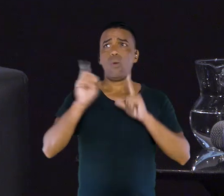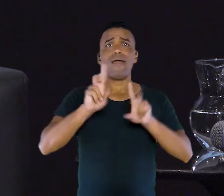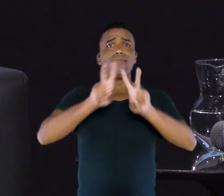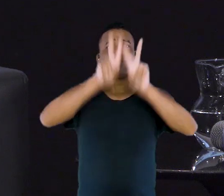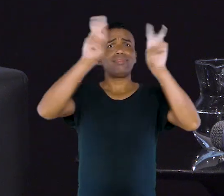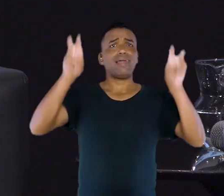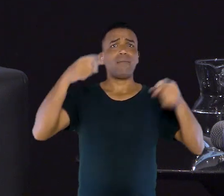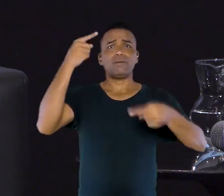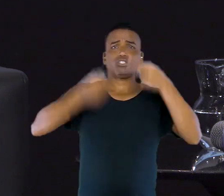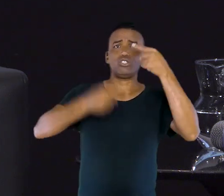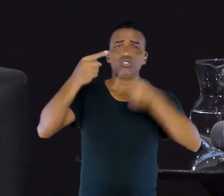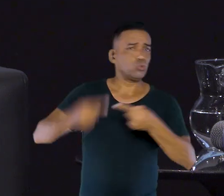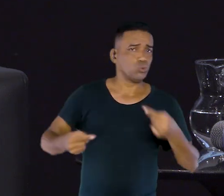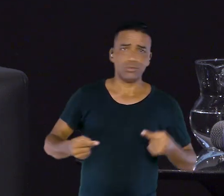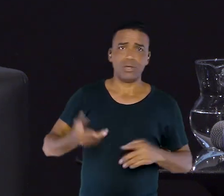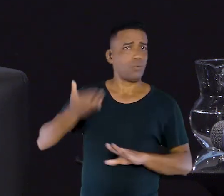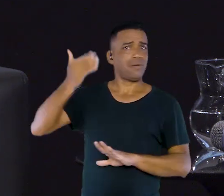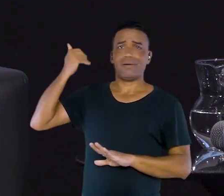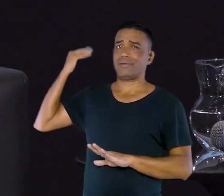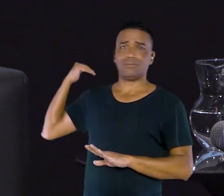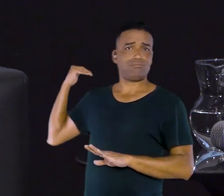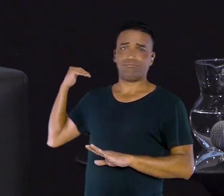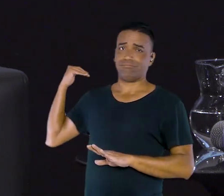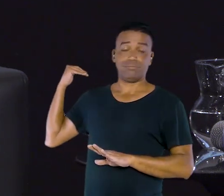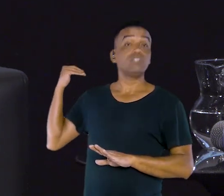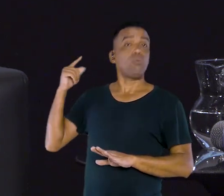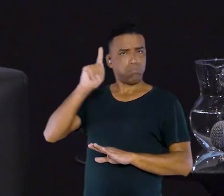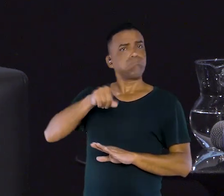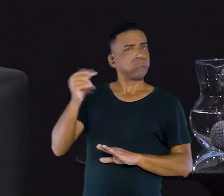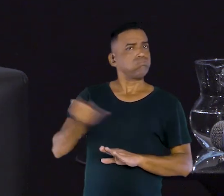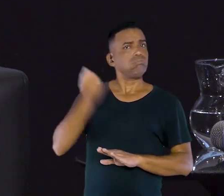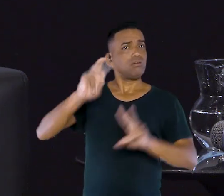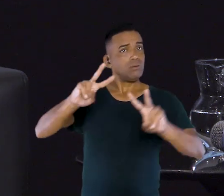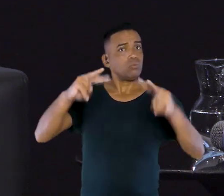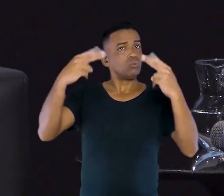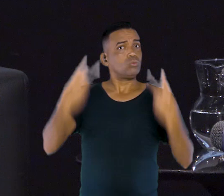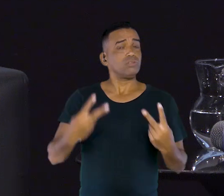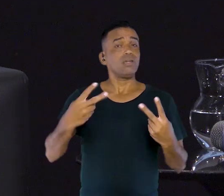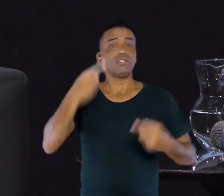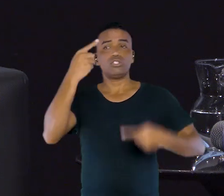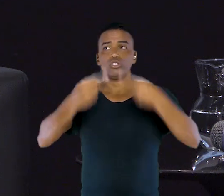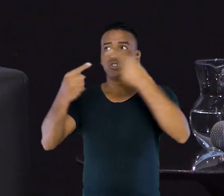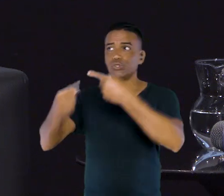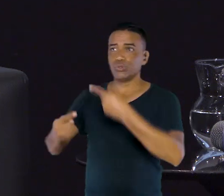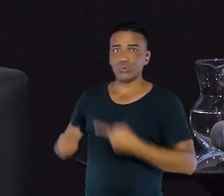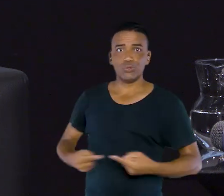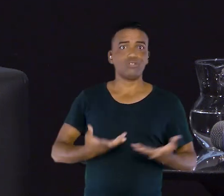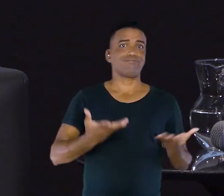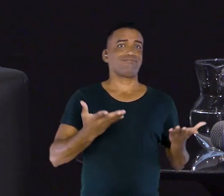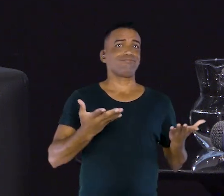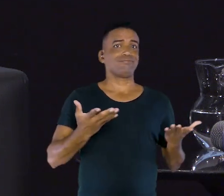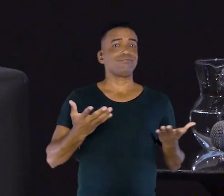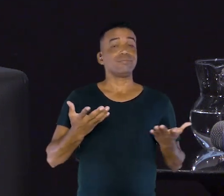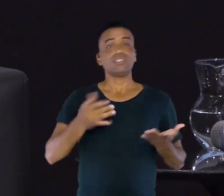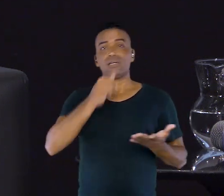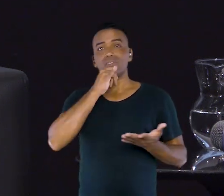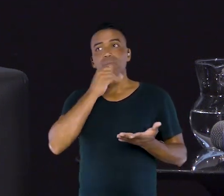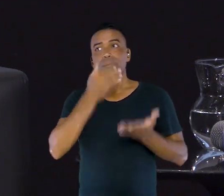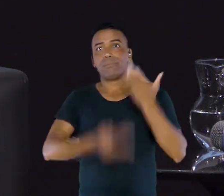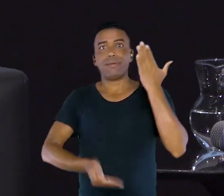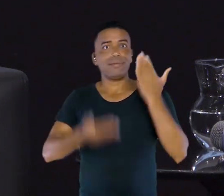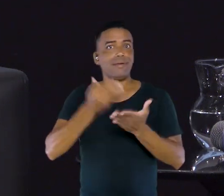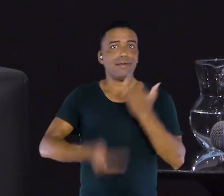não era um tema de discussão aberta, e isso é uma coisa que é importante, para reconhecer isso e discutir essas coisas. Então, assim, eu acho que a